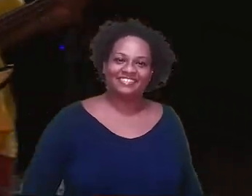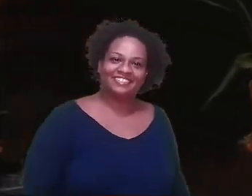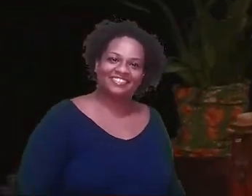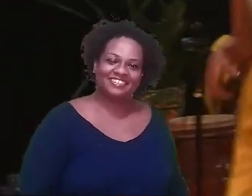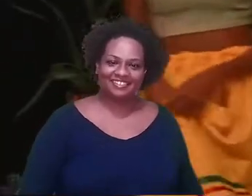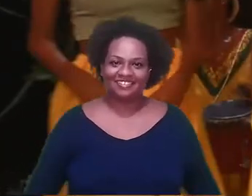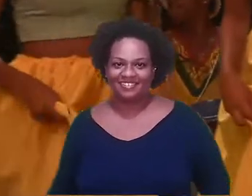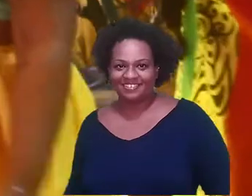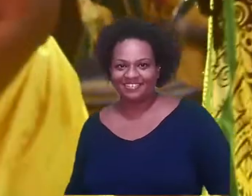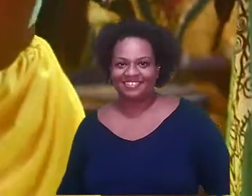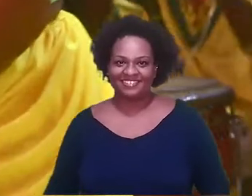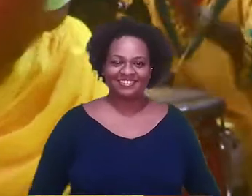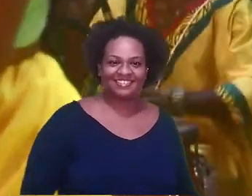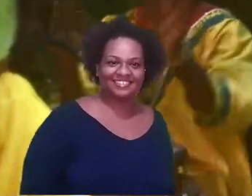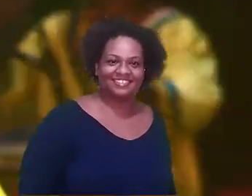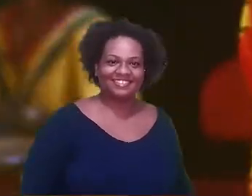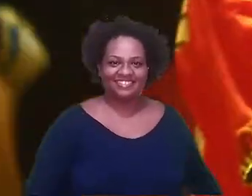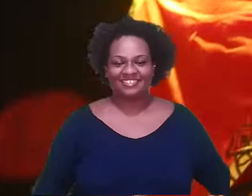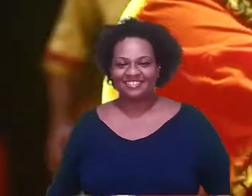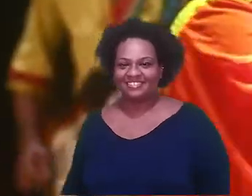Daniel Dureg, guitarrista,